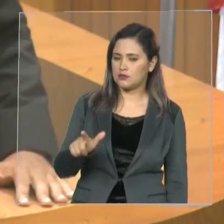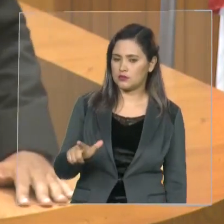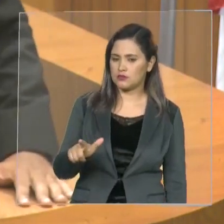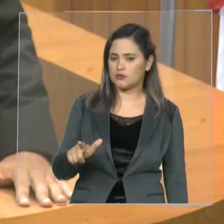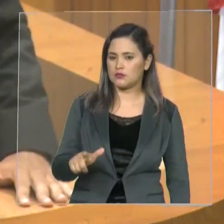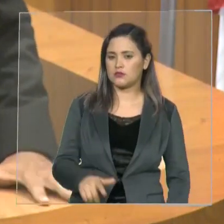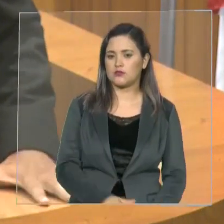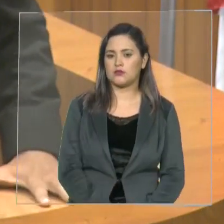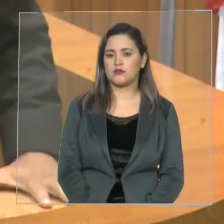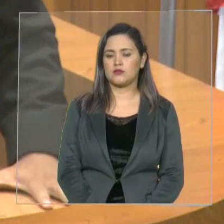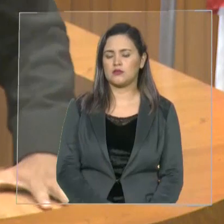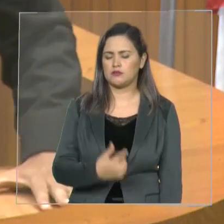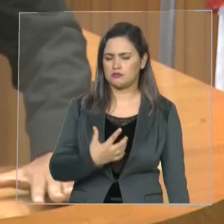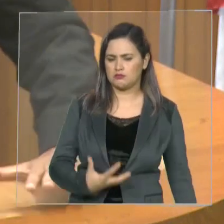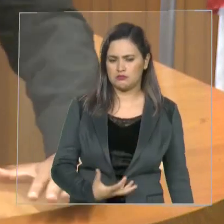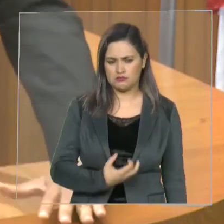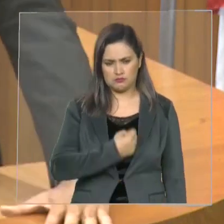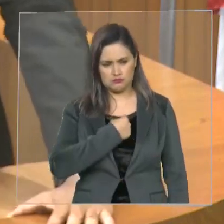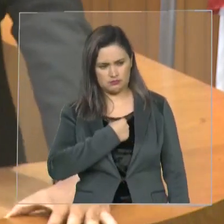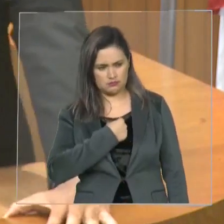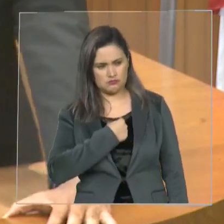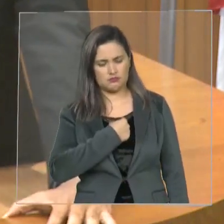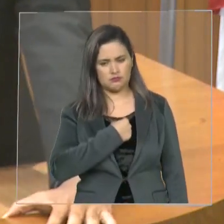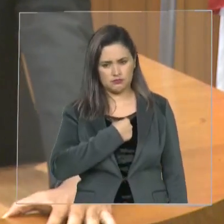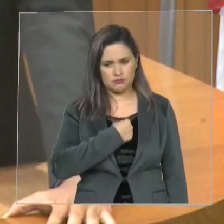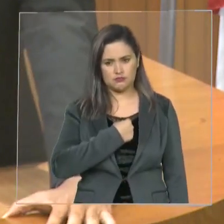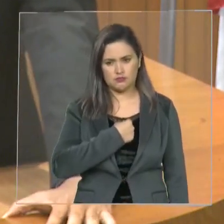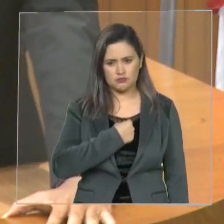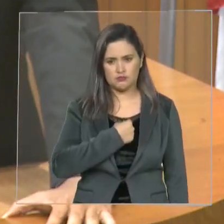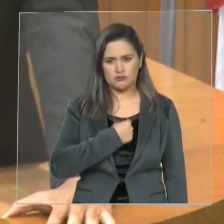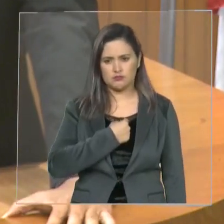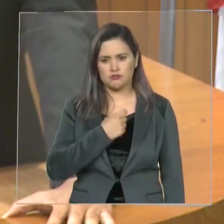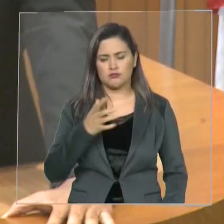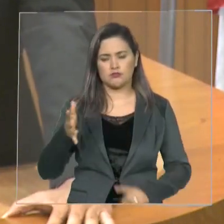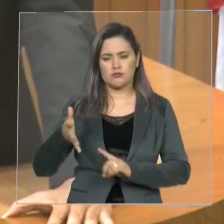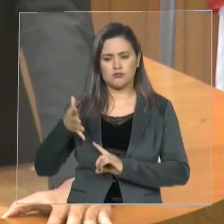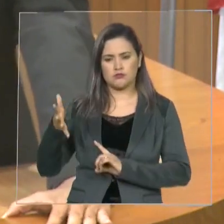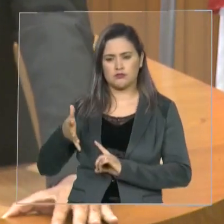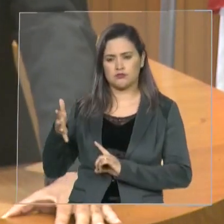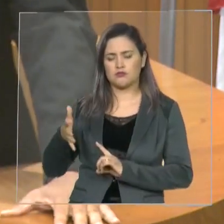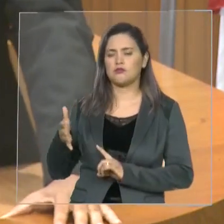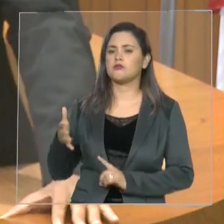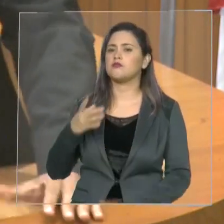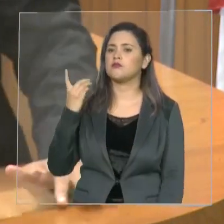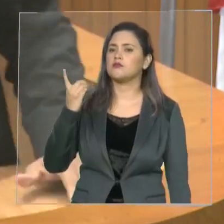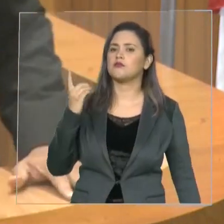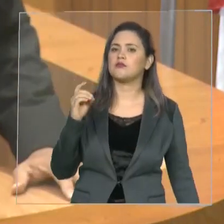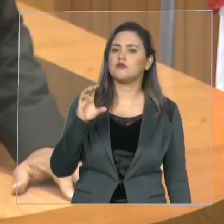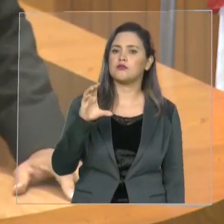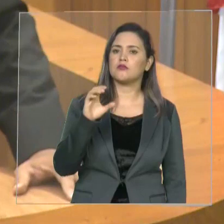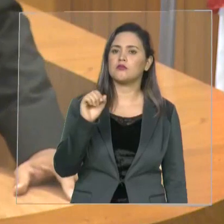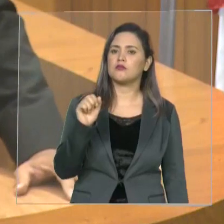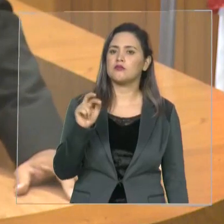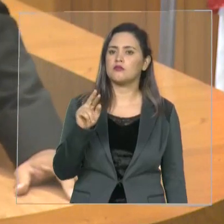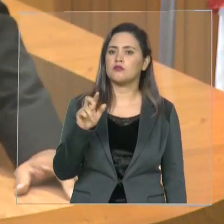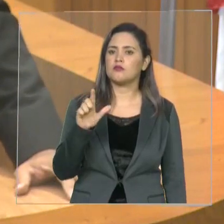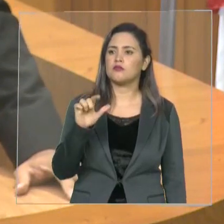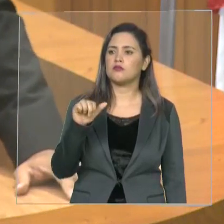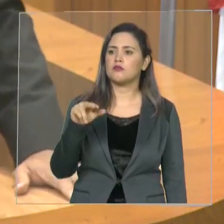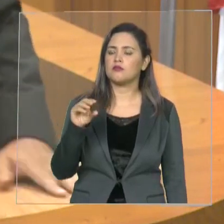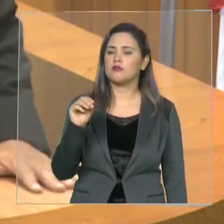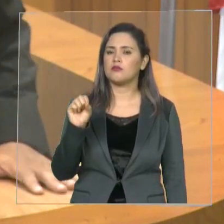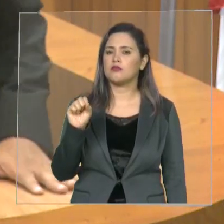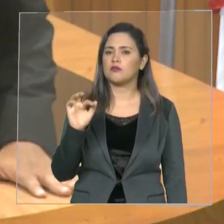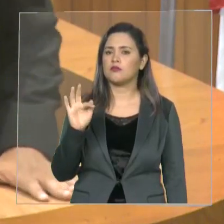até de forma assustada com o discurso do deputado Carlinhos Florenço aqui nessa tribuna. Eu